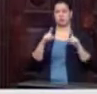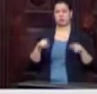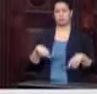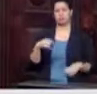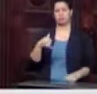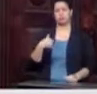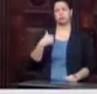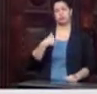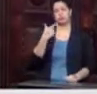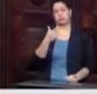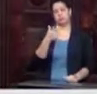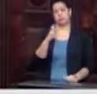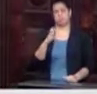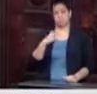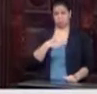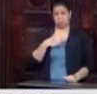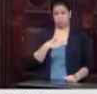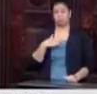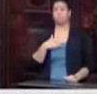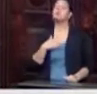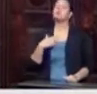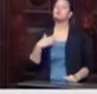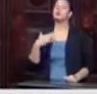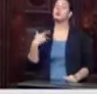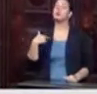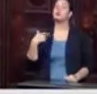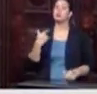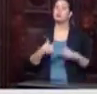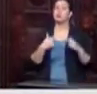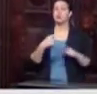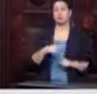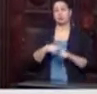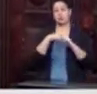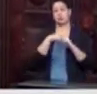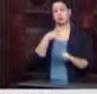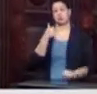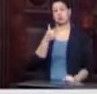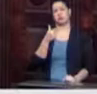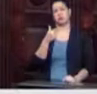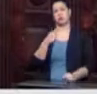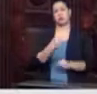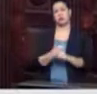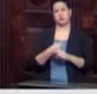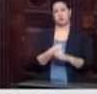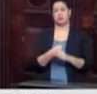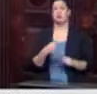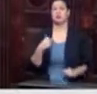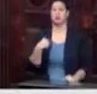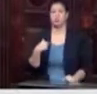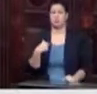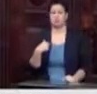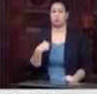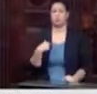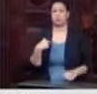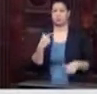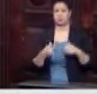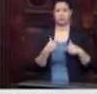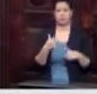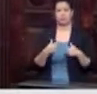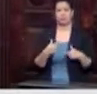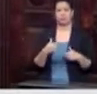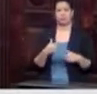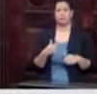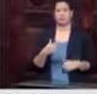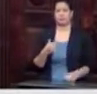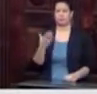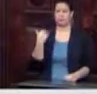mim, o tempo a mais de trabalho é de 12 anos. Eu sou um servidor estável. Desde